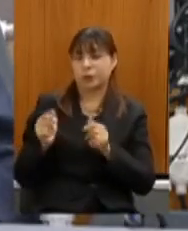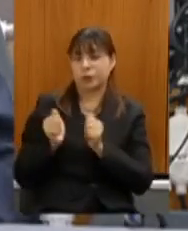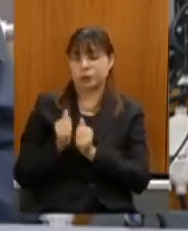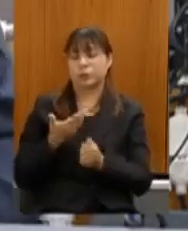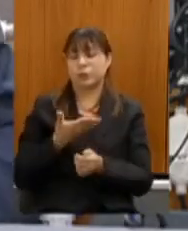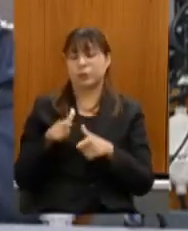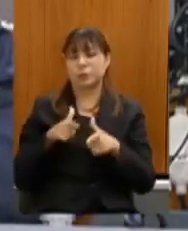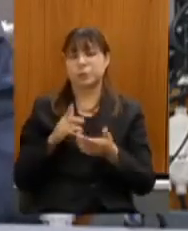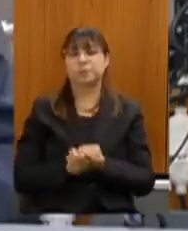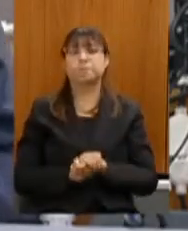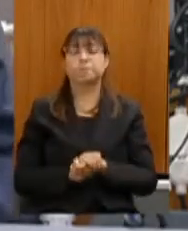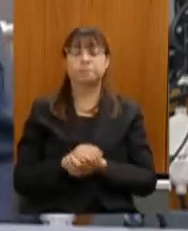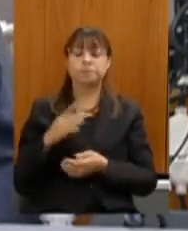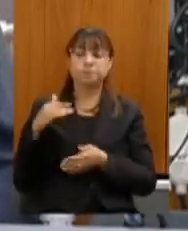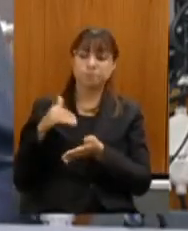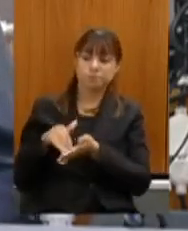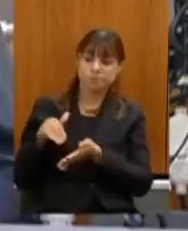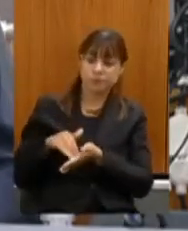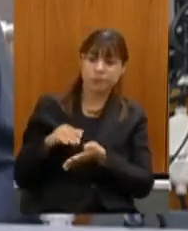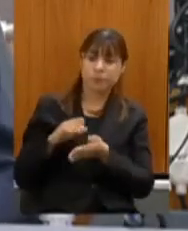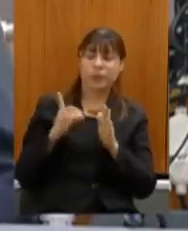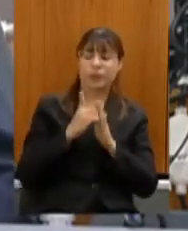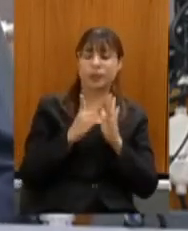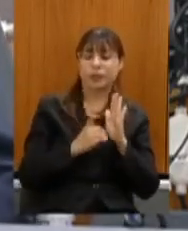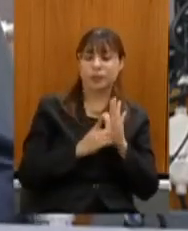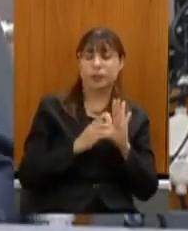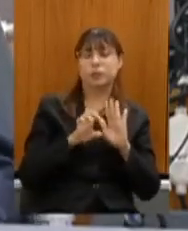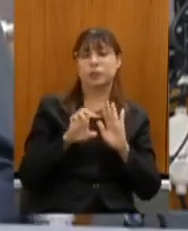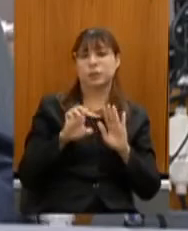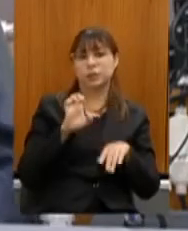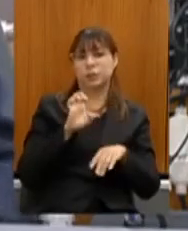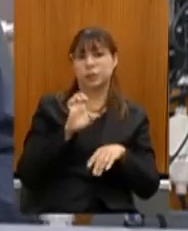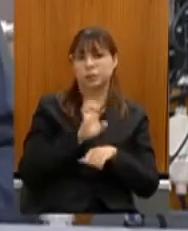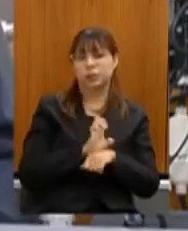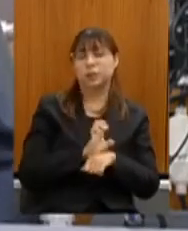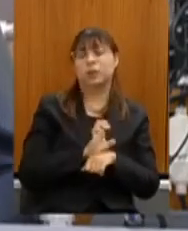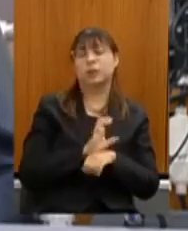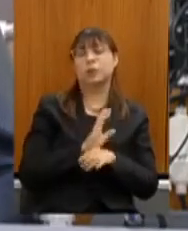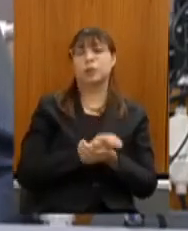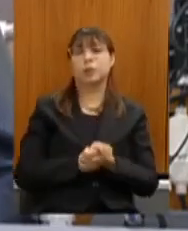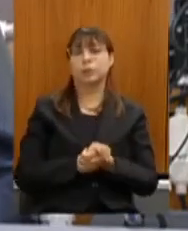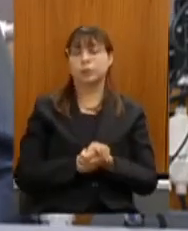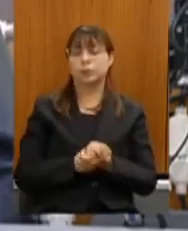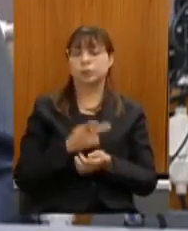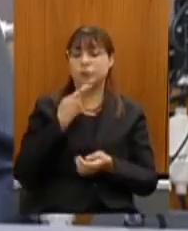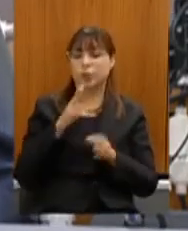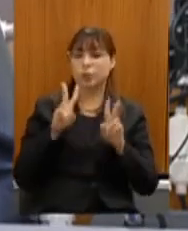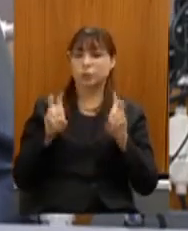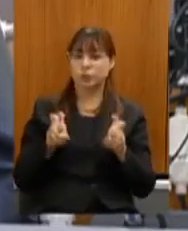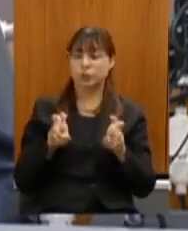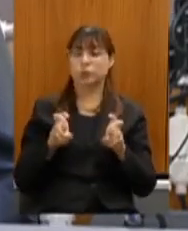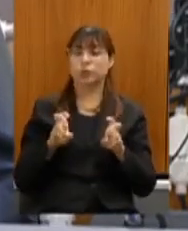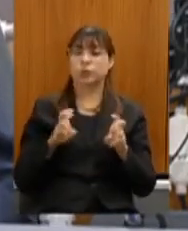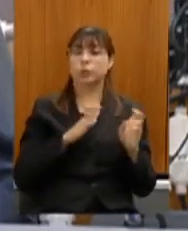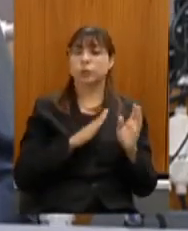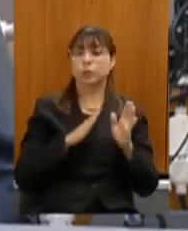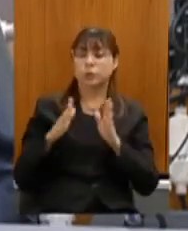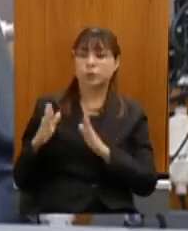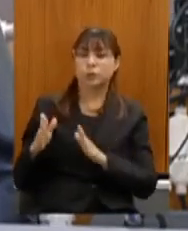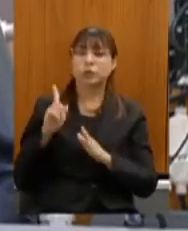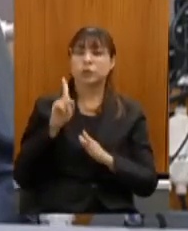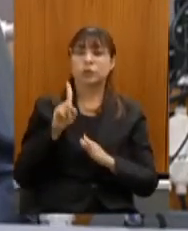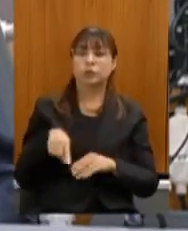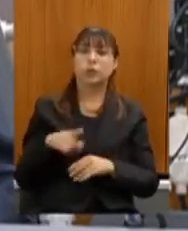secretário de acordo com o decreto estadual número 48 059 de 8 de outubro de 2020 que dispõe sobre os procedimentos necessários para